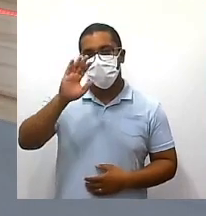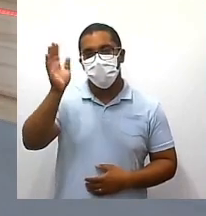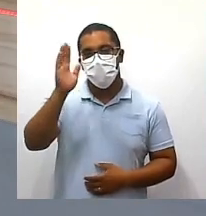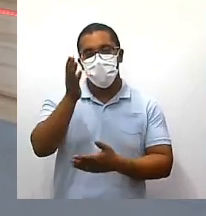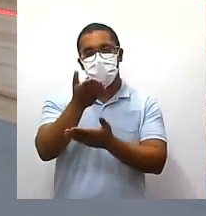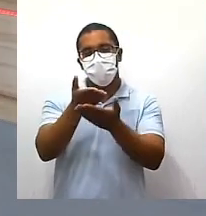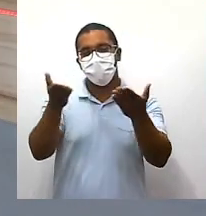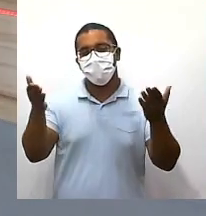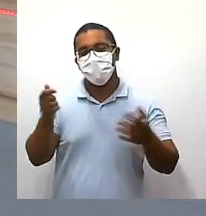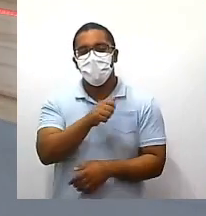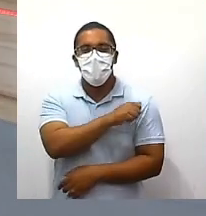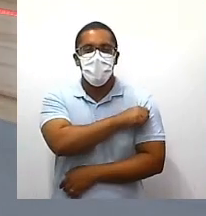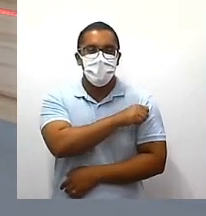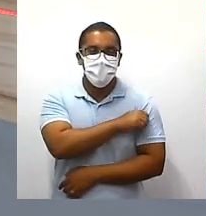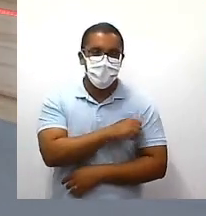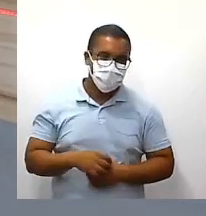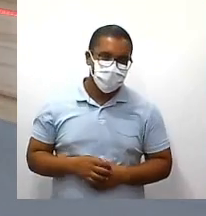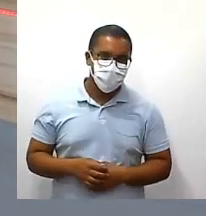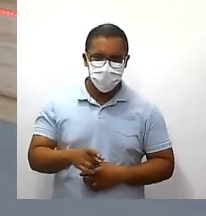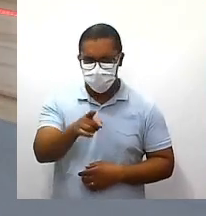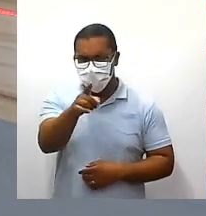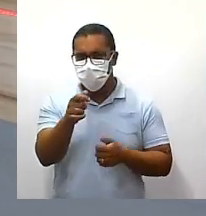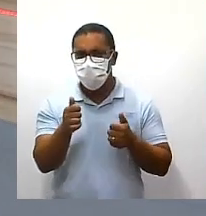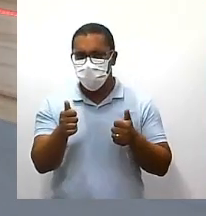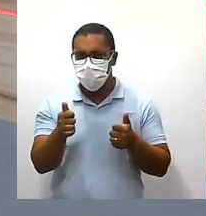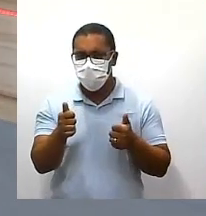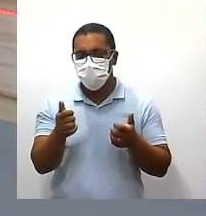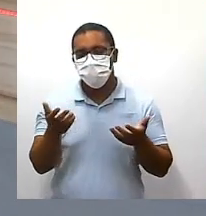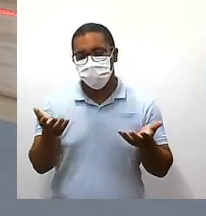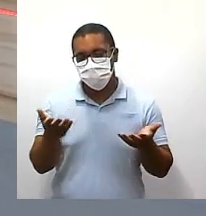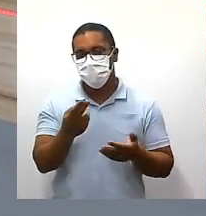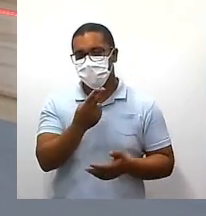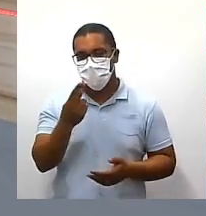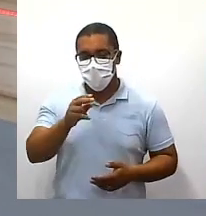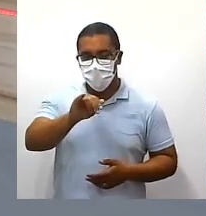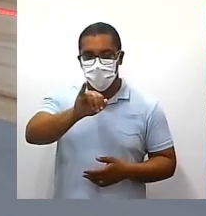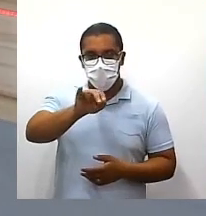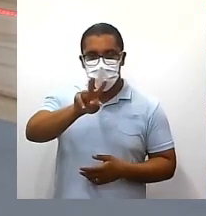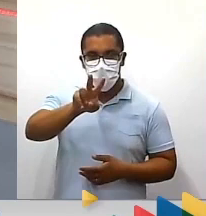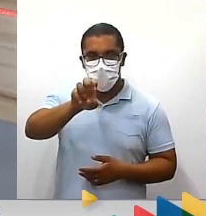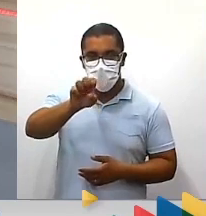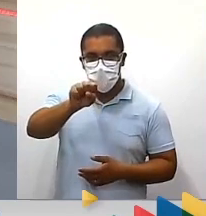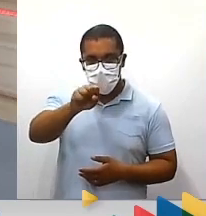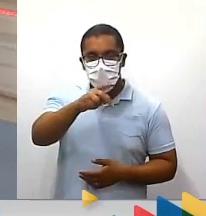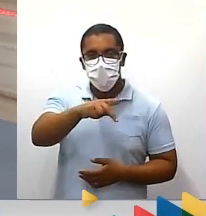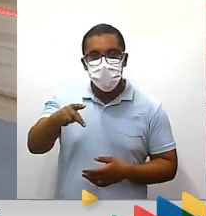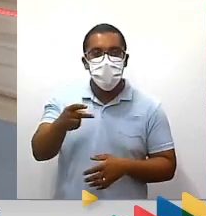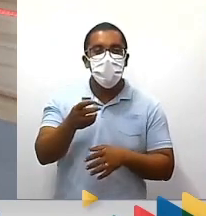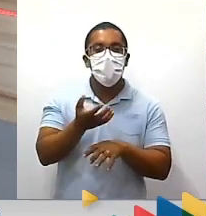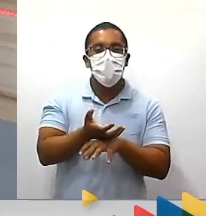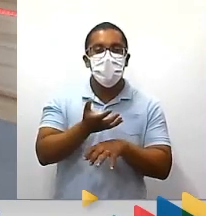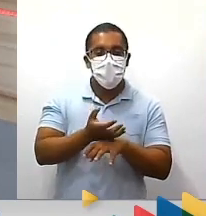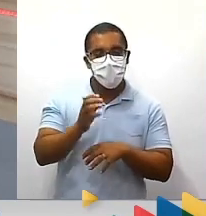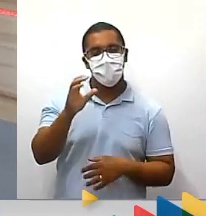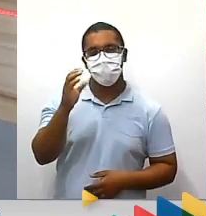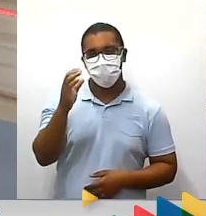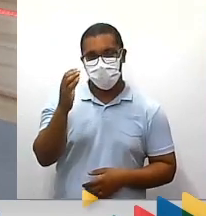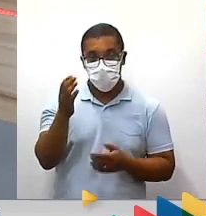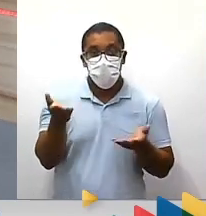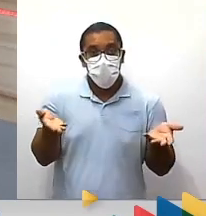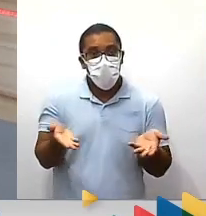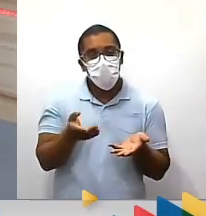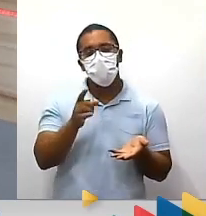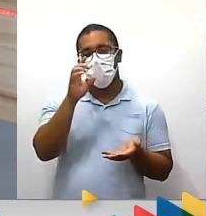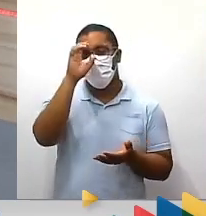Olá, meus queridos alunos, tudo bem com vocês? Meu nome é Ives Fernando, eu sou professor de ciências e hoje